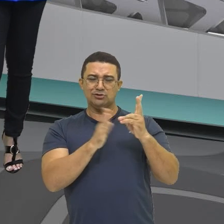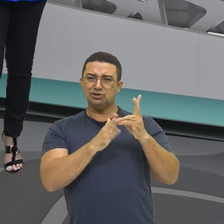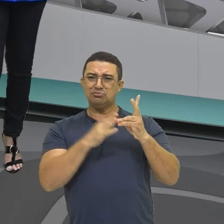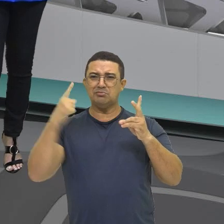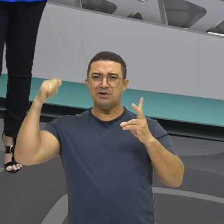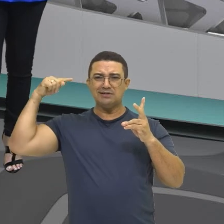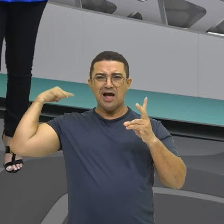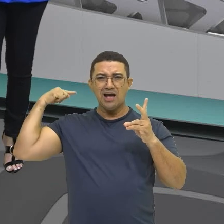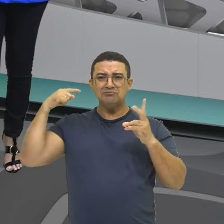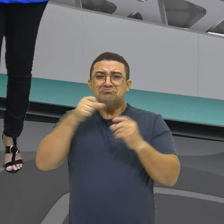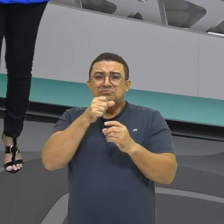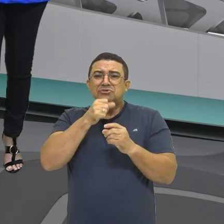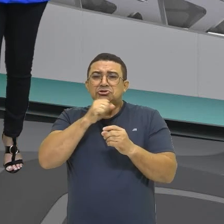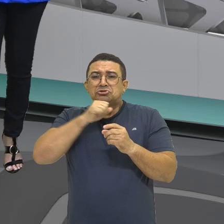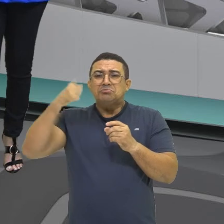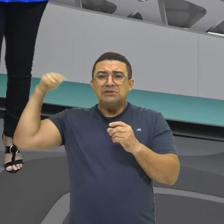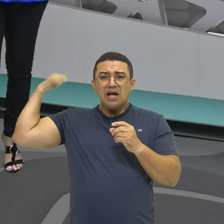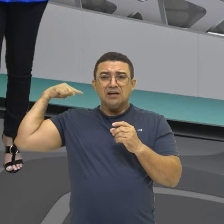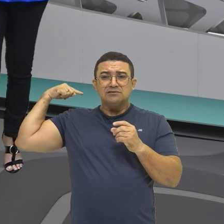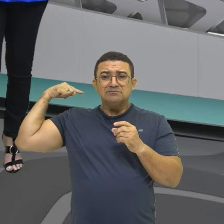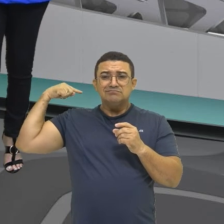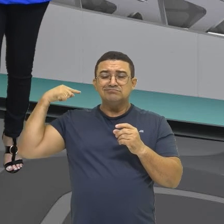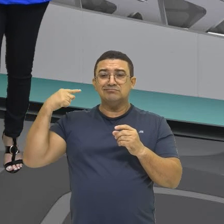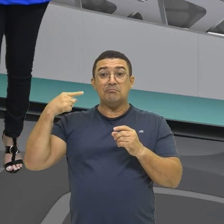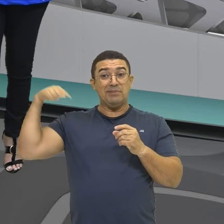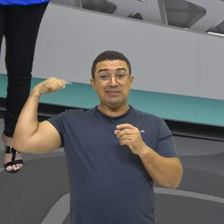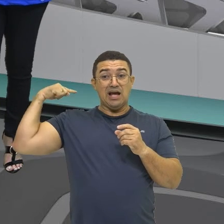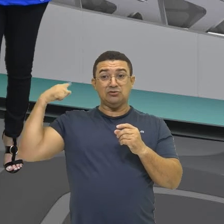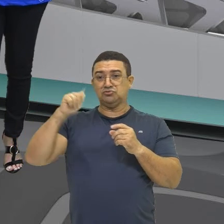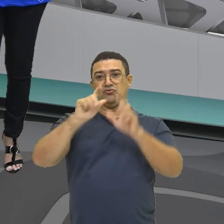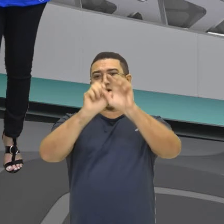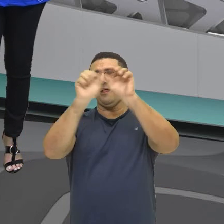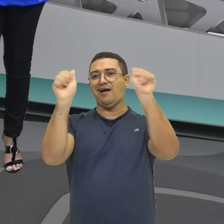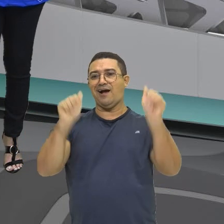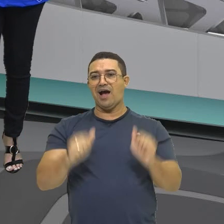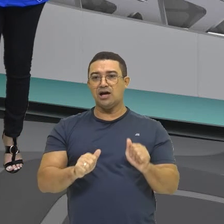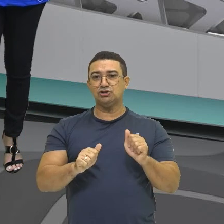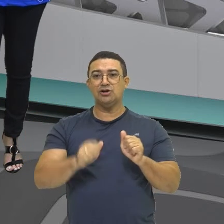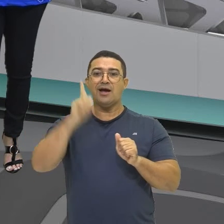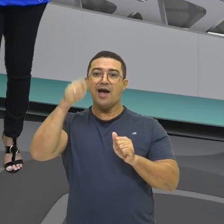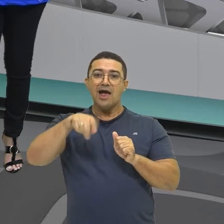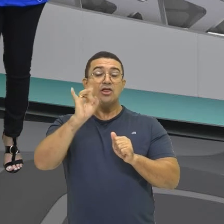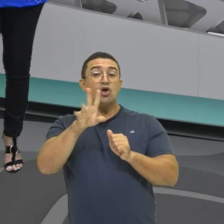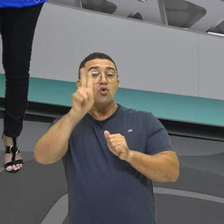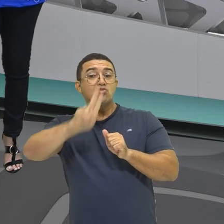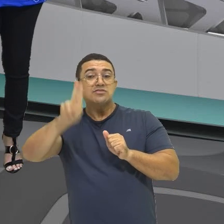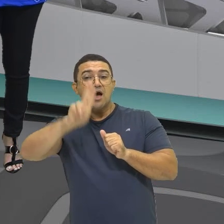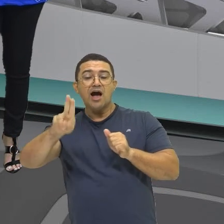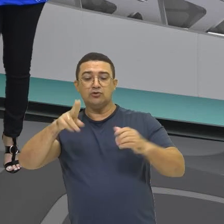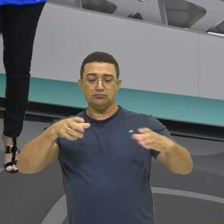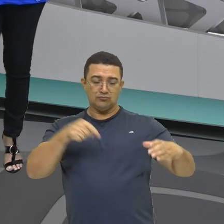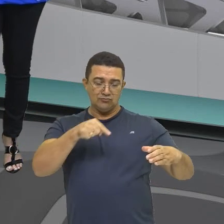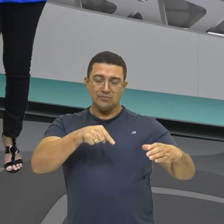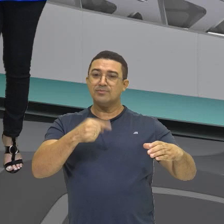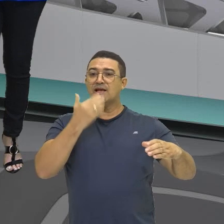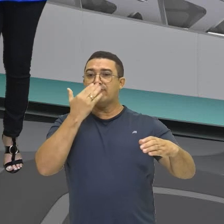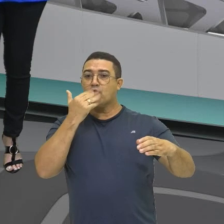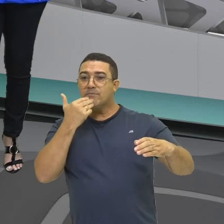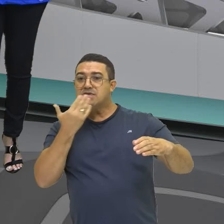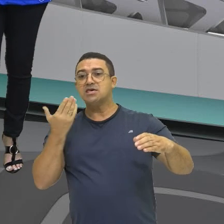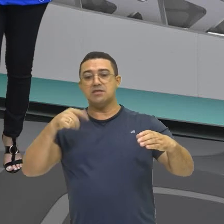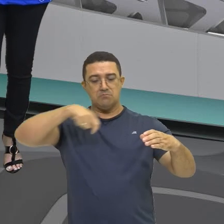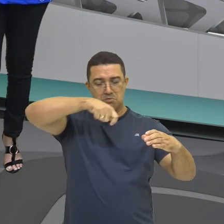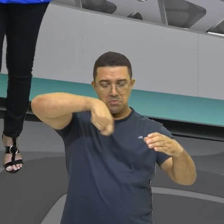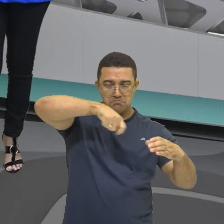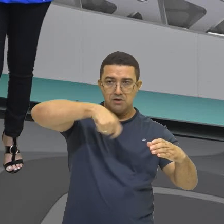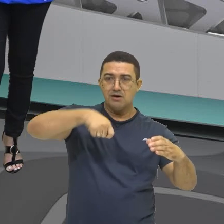que foi construído, não era arte. Por que não era arte? Ele era utensílio, era necessário para a sobrevivência. A partir